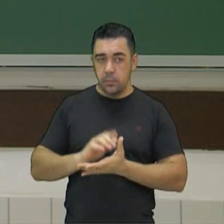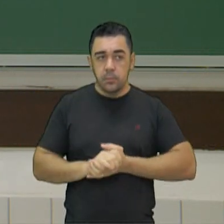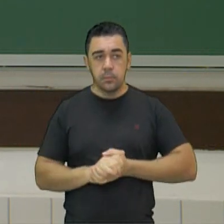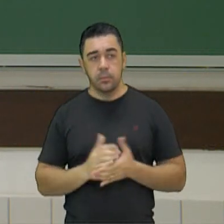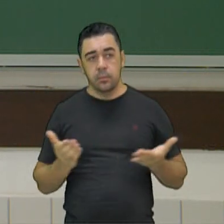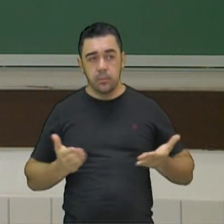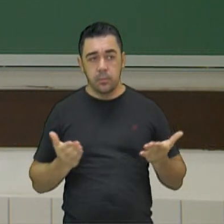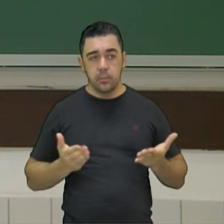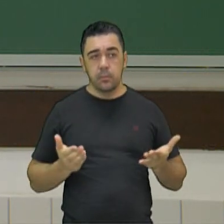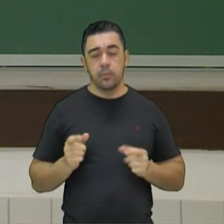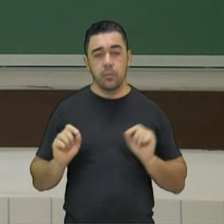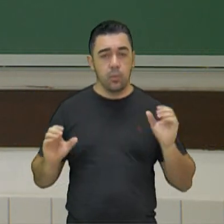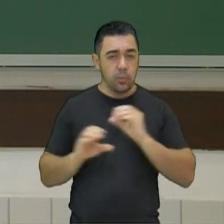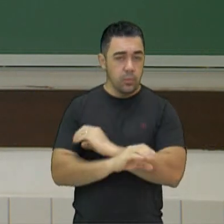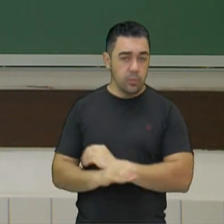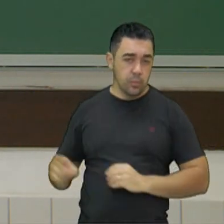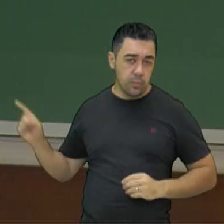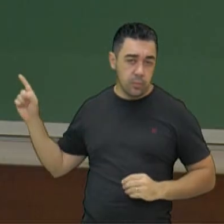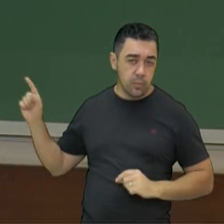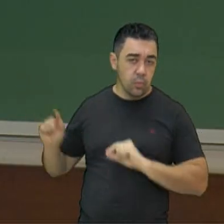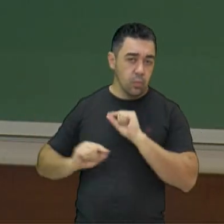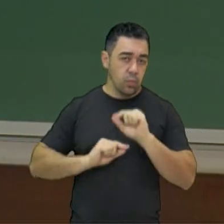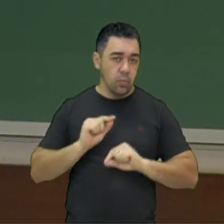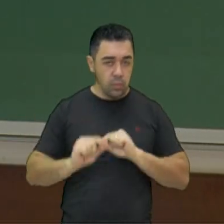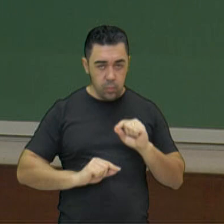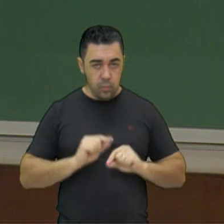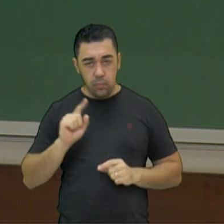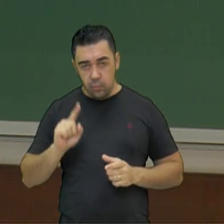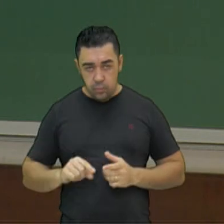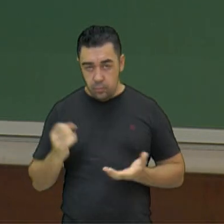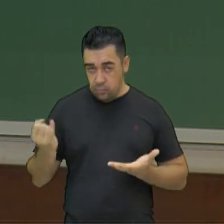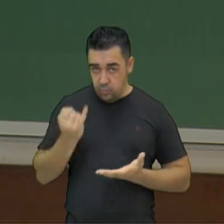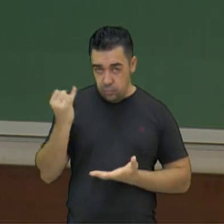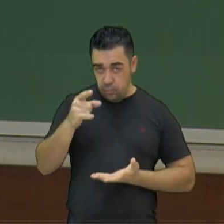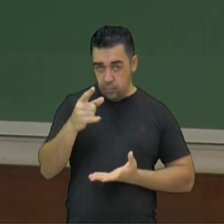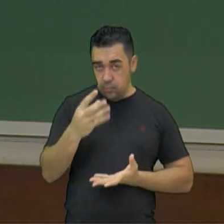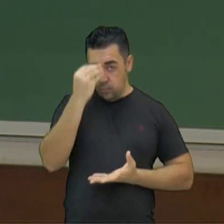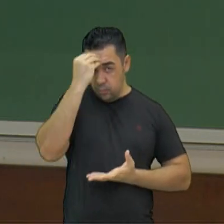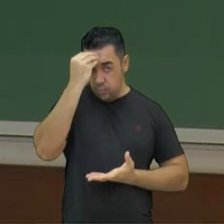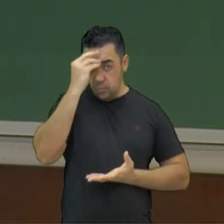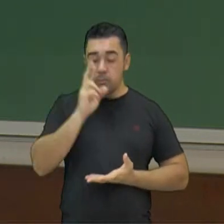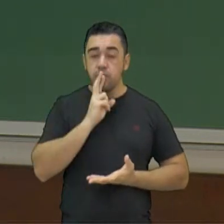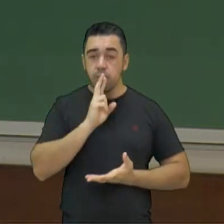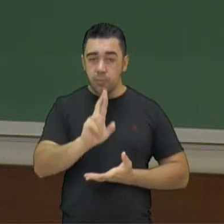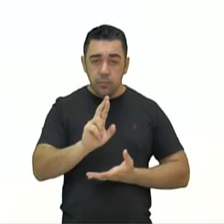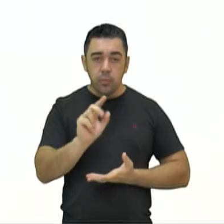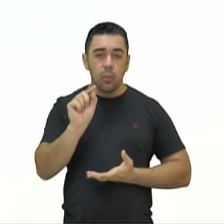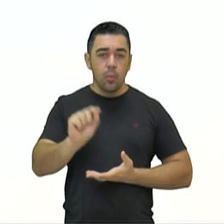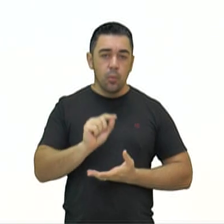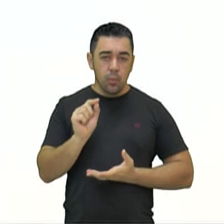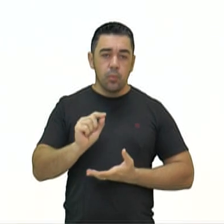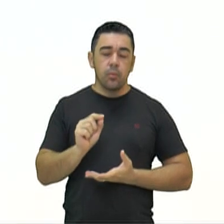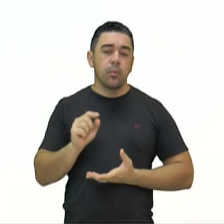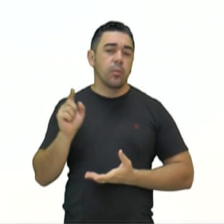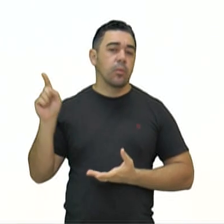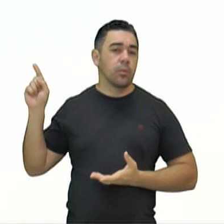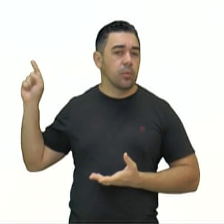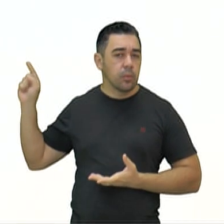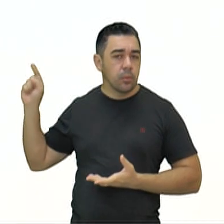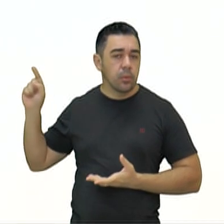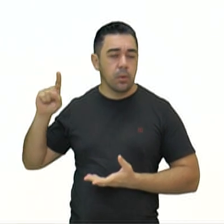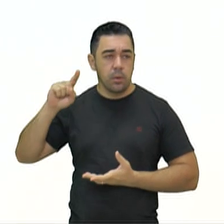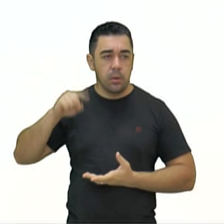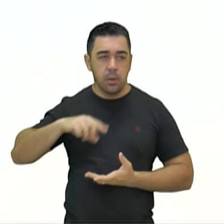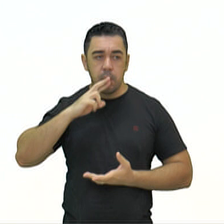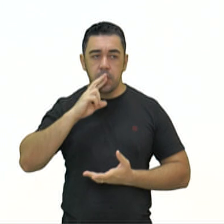quero relembrar vocês, né, que essa conclusão é uma conclusão importante porque é resultado de um produto notável. Então o resultado desse